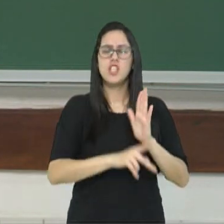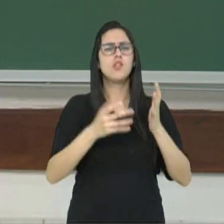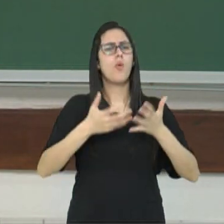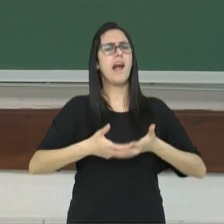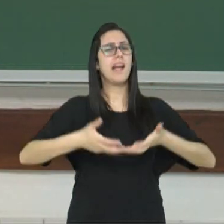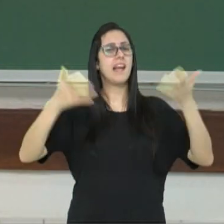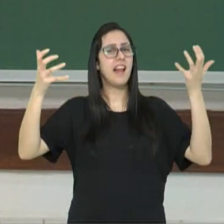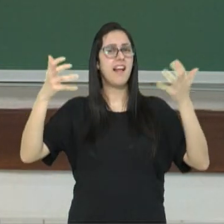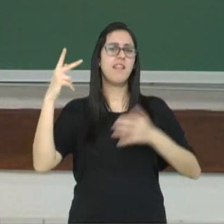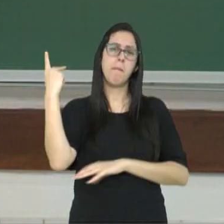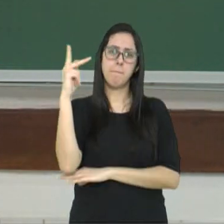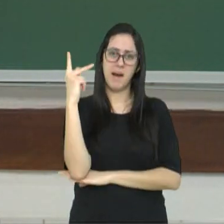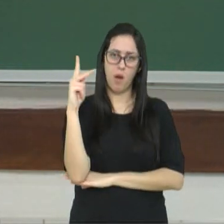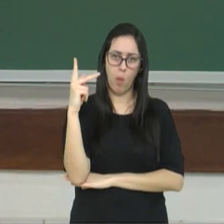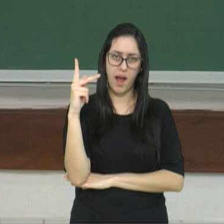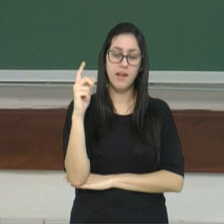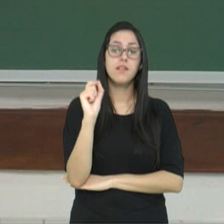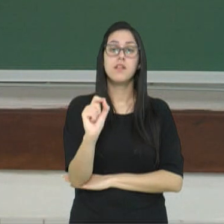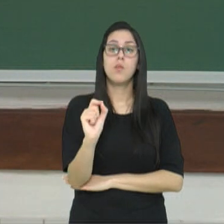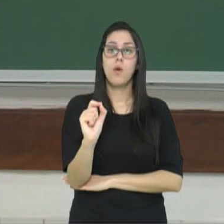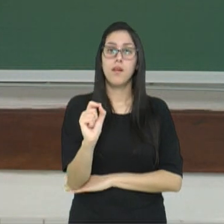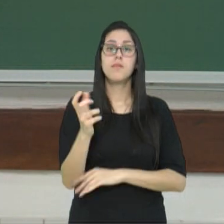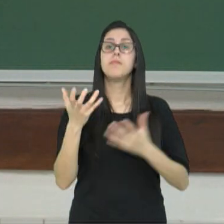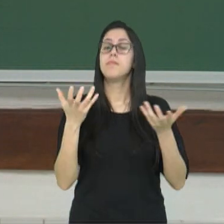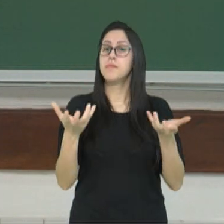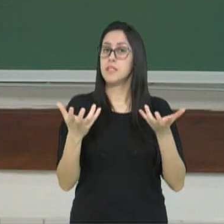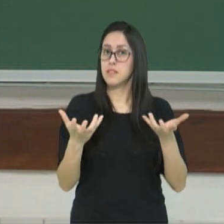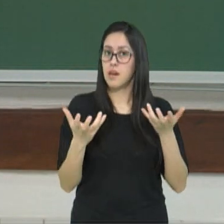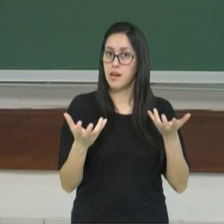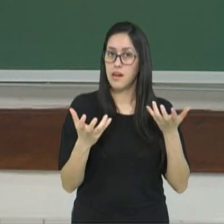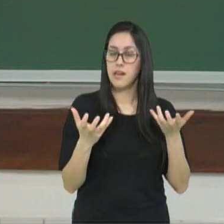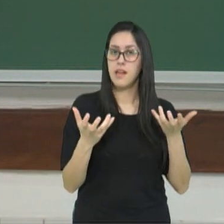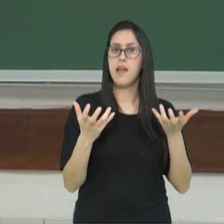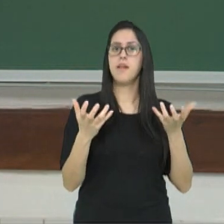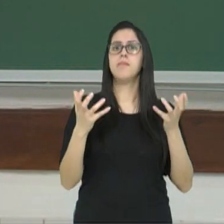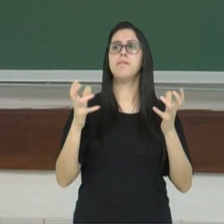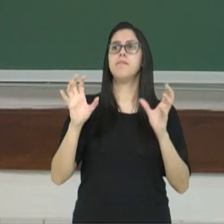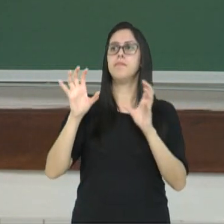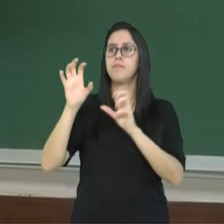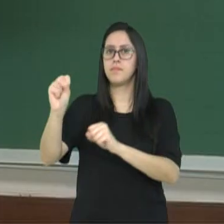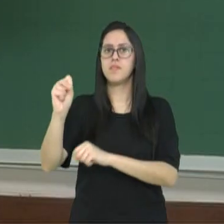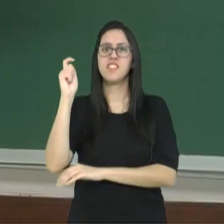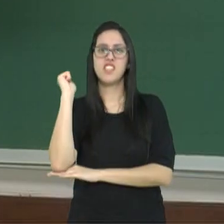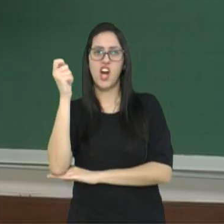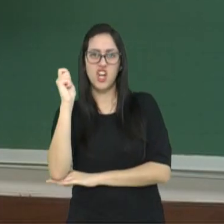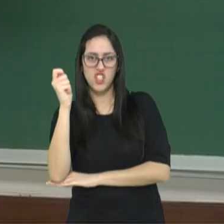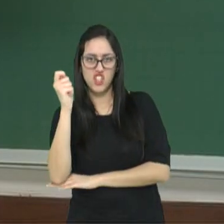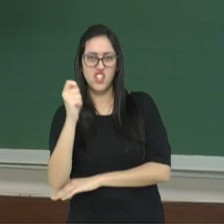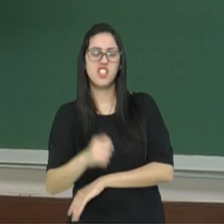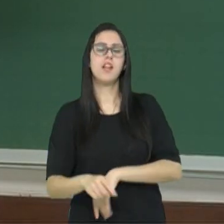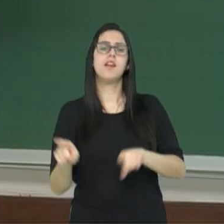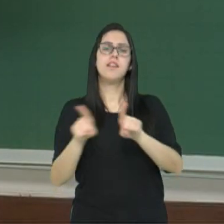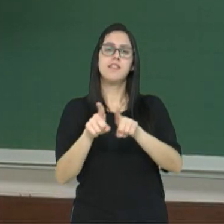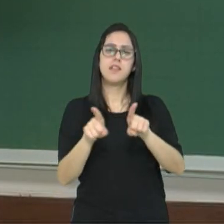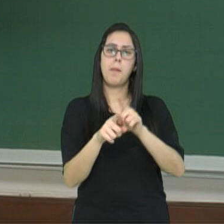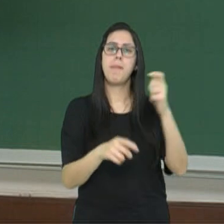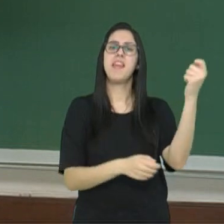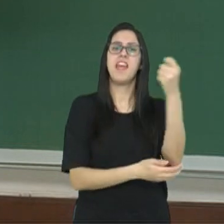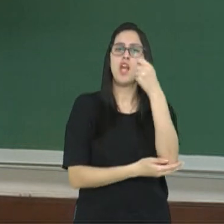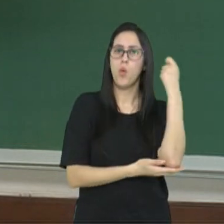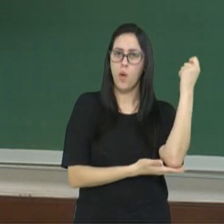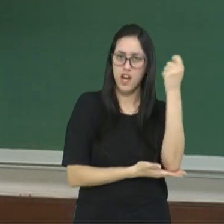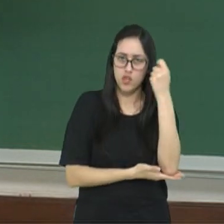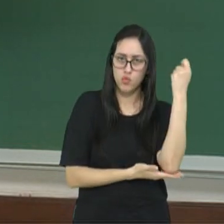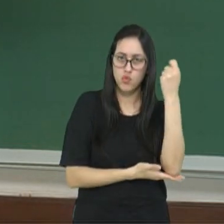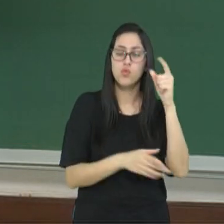Paraguai, que envolveria, então, atacar as províncias argentinas, pegar o Rio Grande do Sul e pegar o